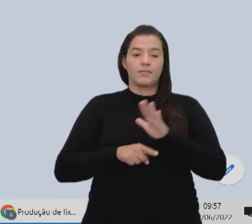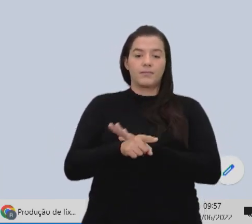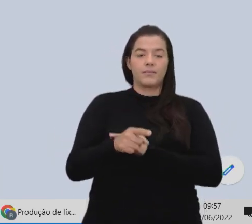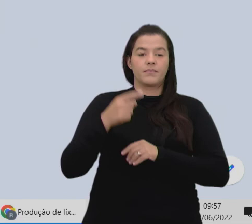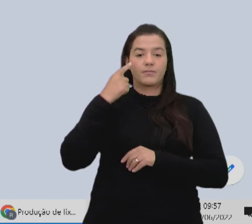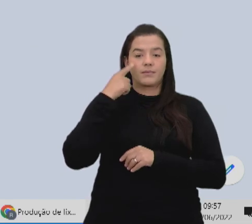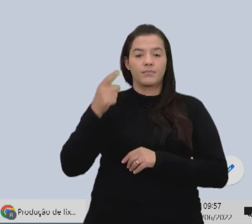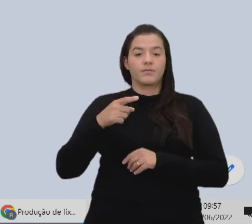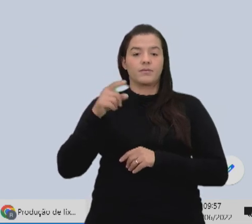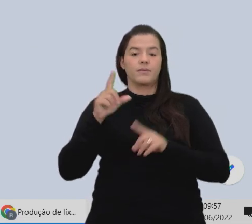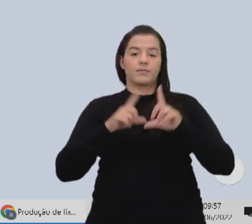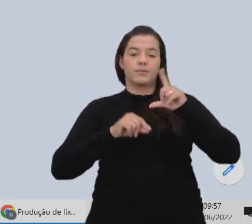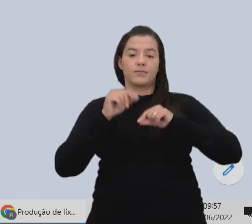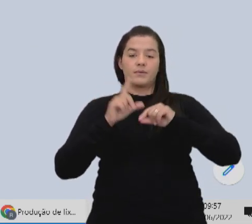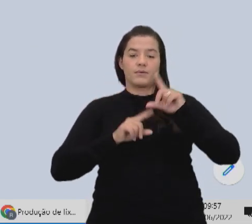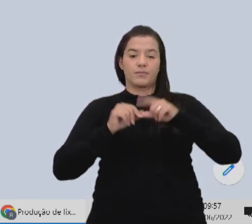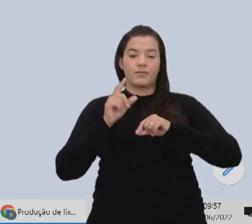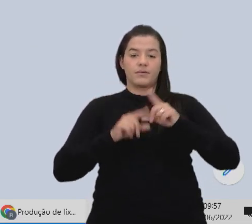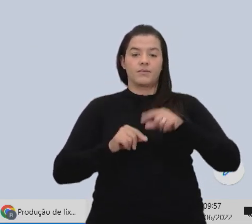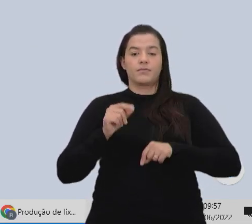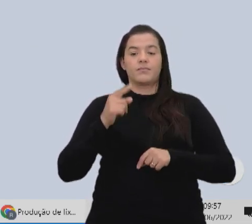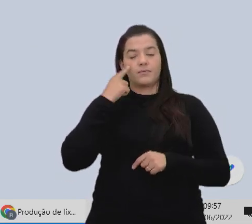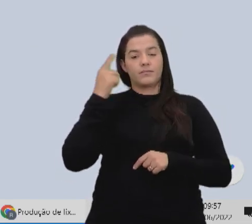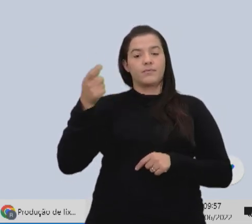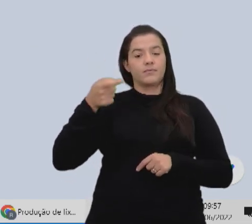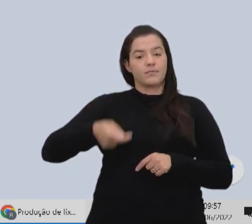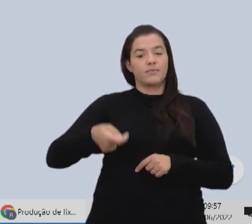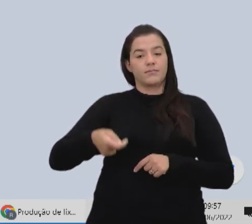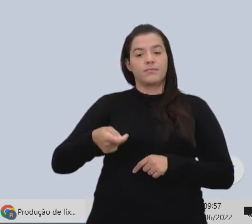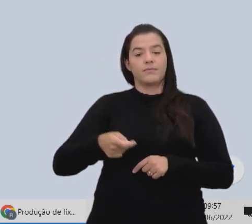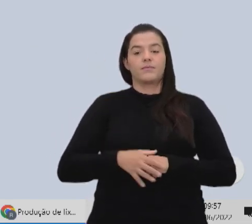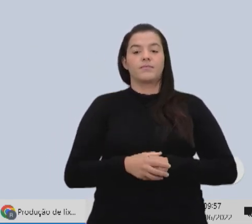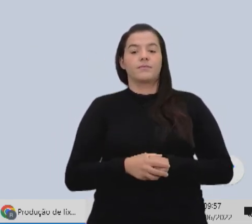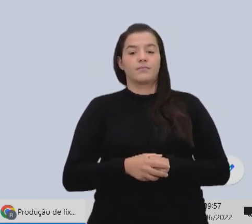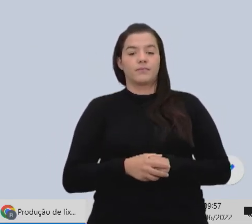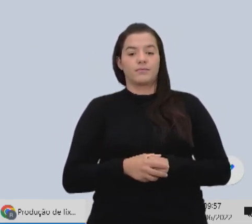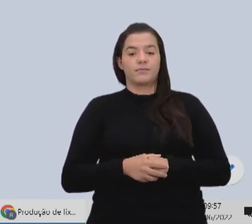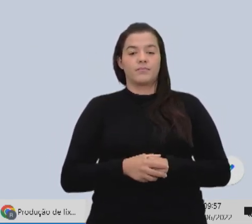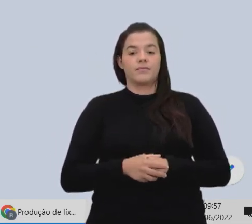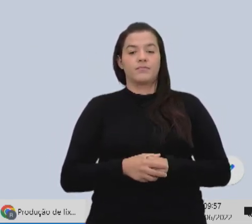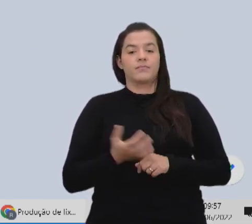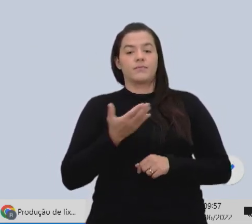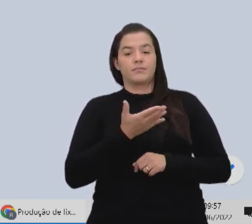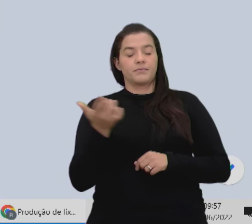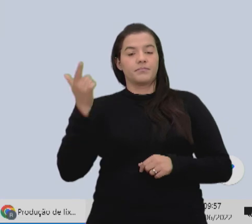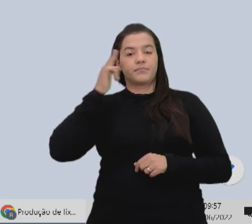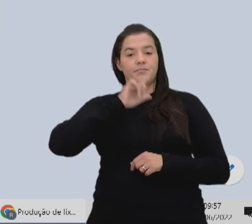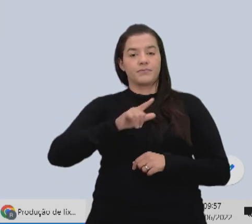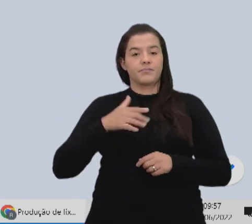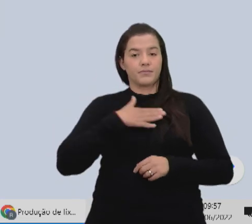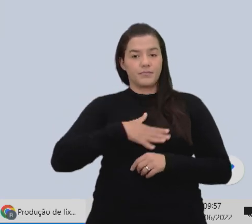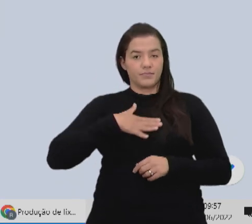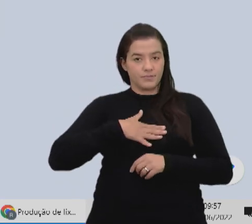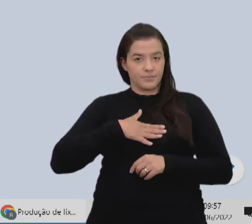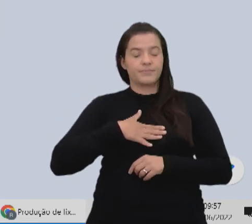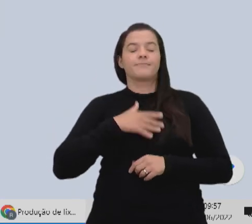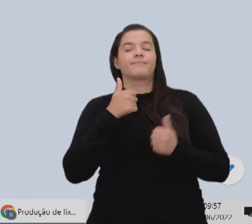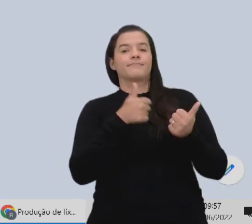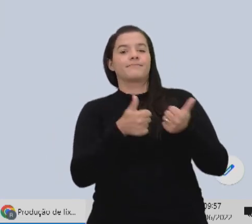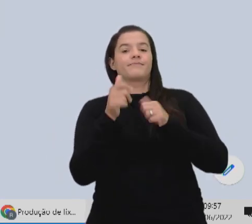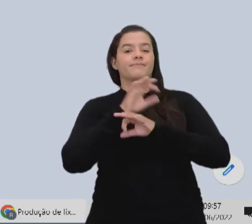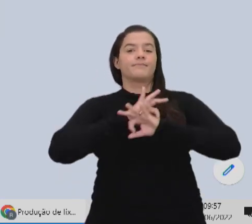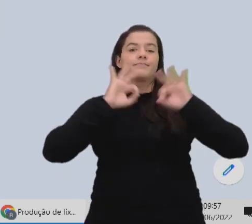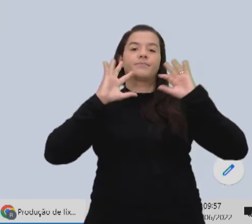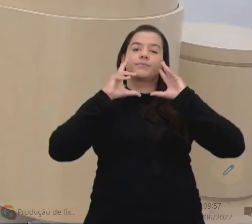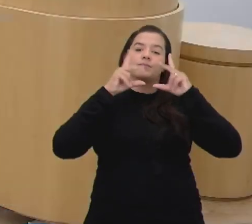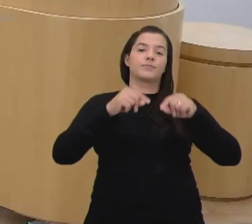tá aparecendo um asterisco aqui porque eu pus como obrigatória. Tá vendo? Certo. Ah, então é isso. Que legal. Gostou, Osmar? Maravilhoso, né? Foi Tudo